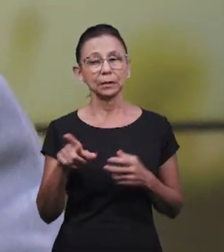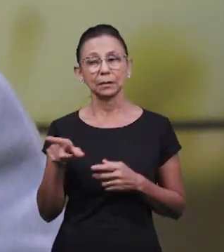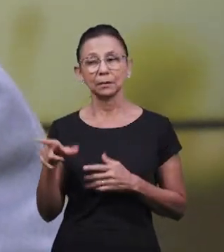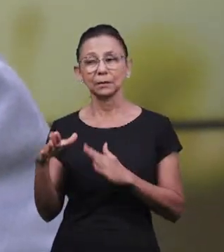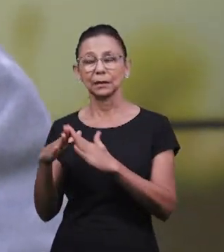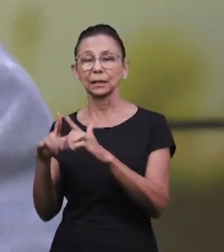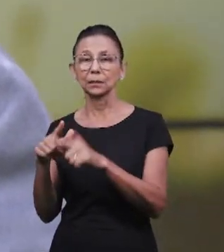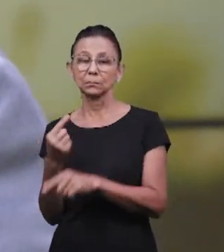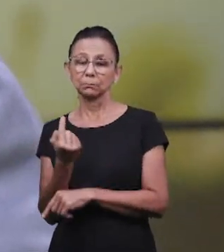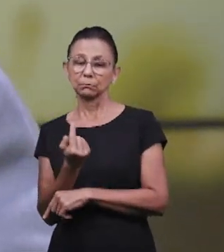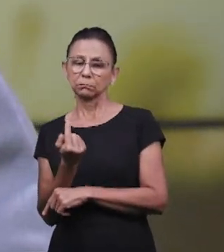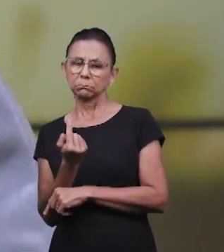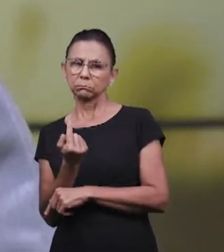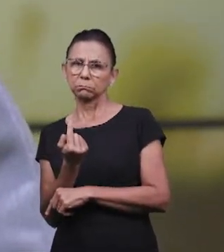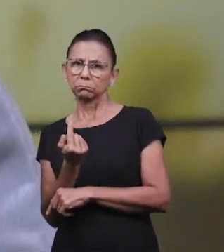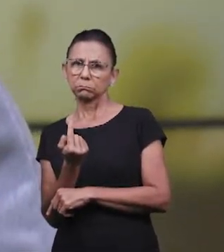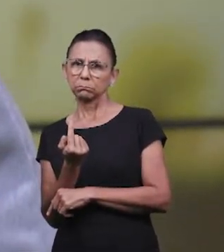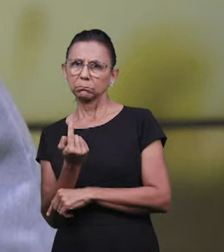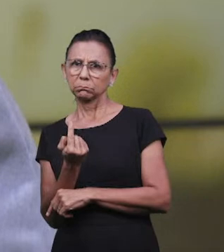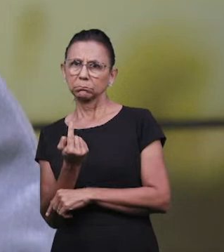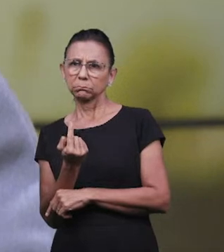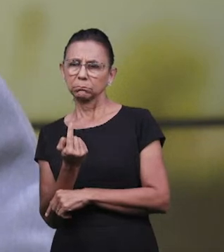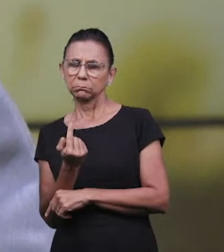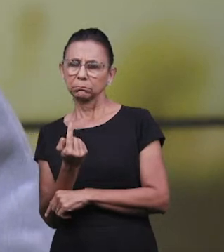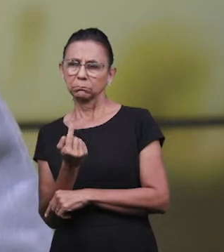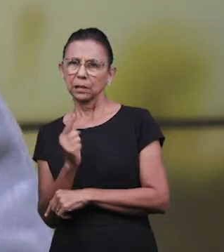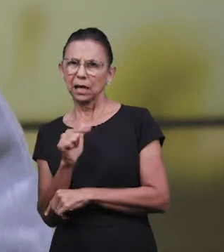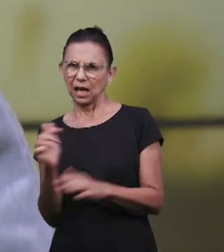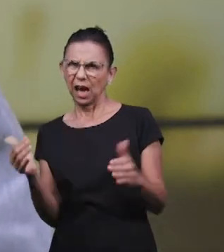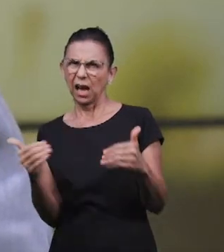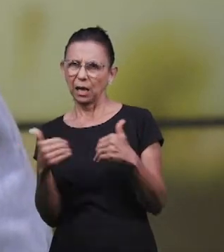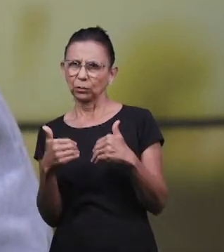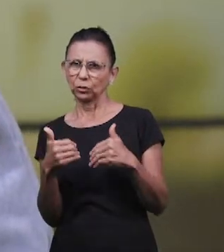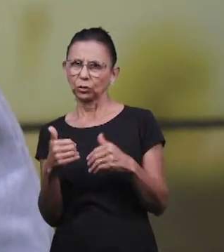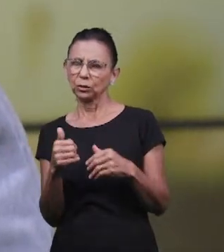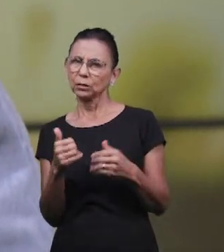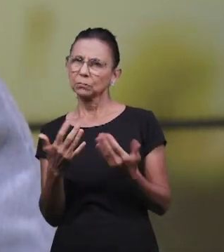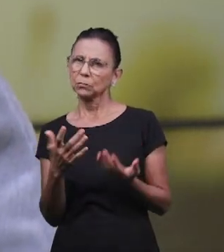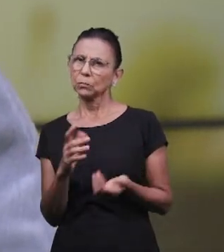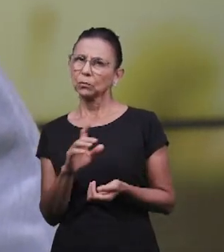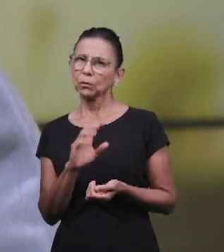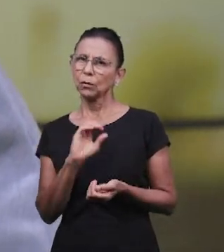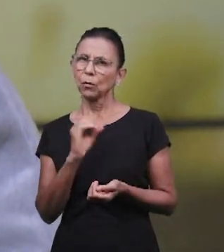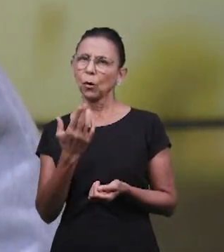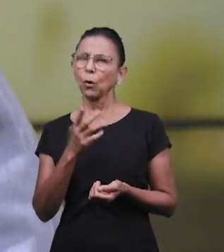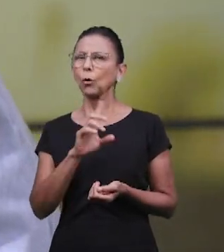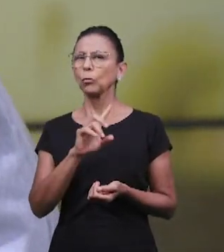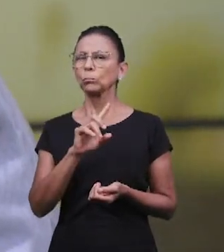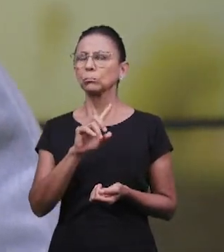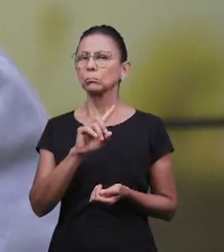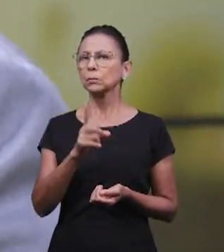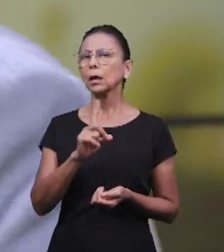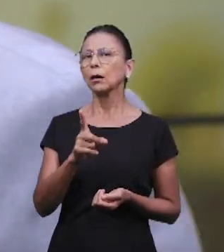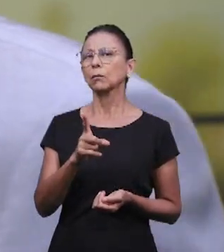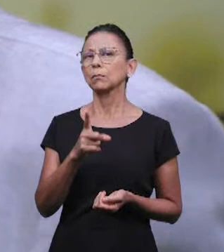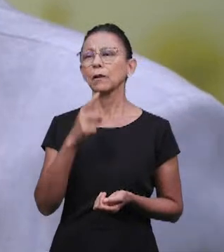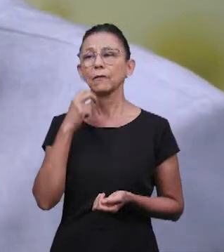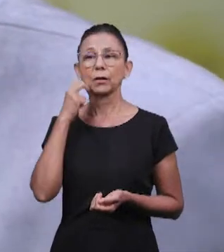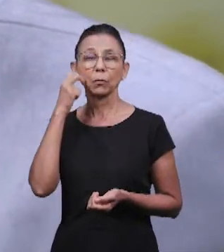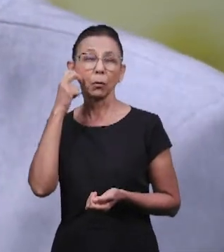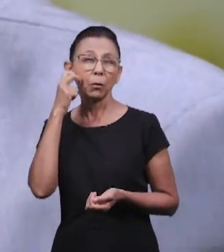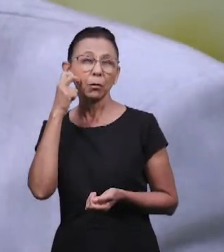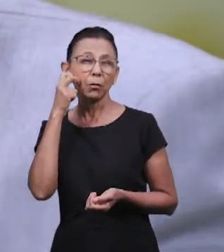pouco isolada. Isso pode ser autismo ou ela só é uma criança retraída, envergonhada? Quer